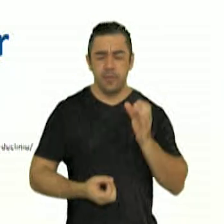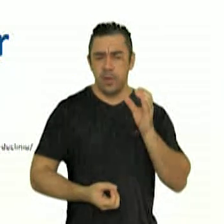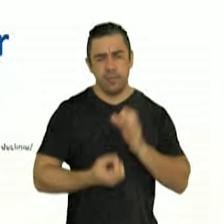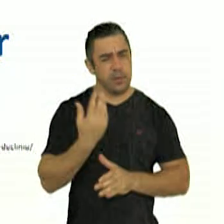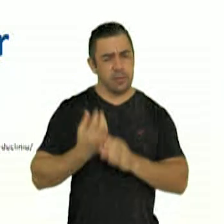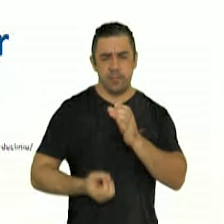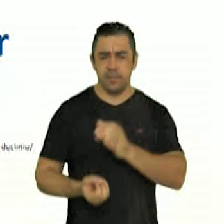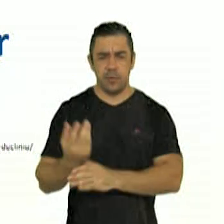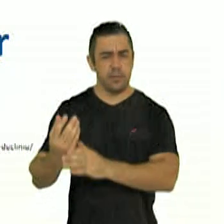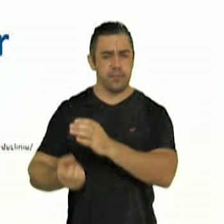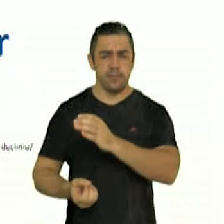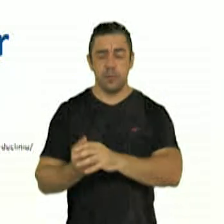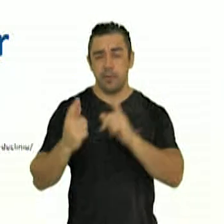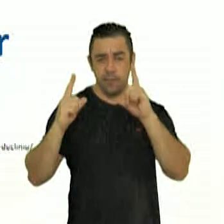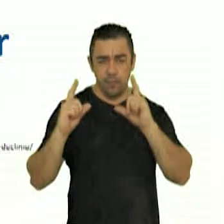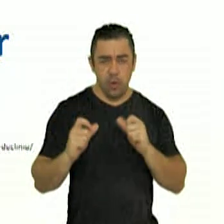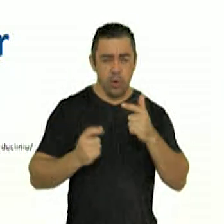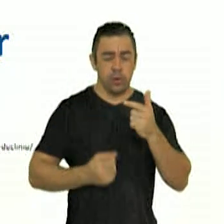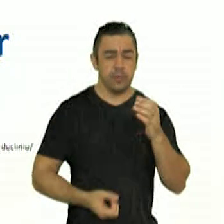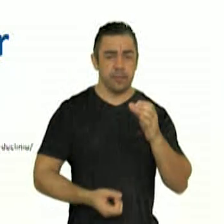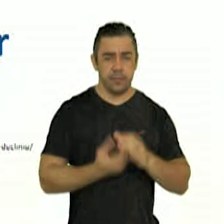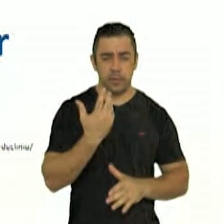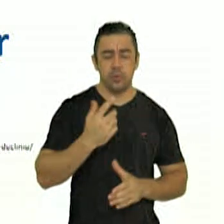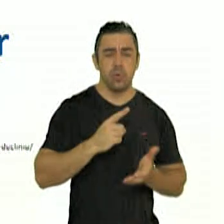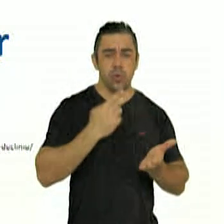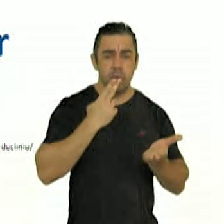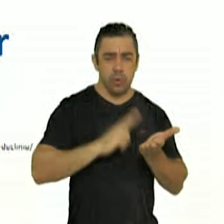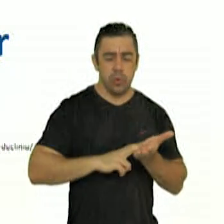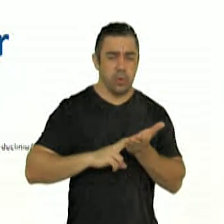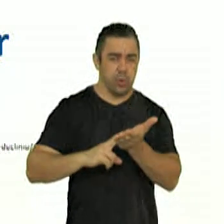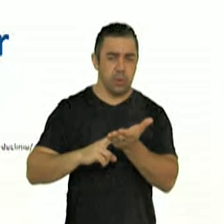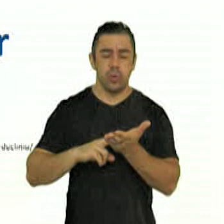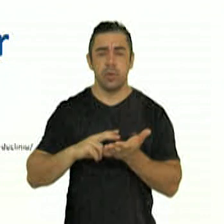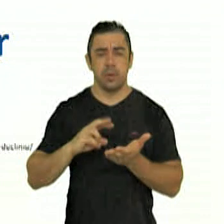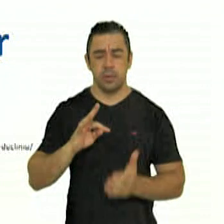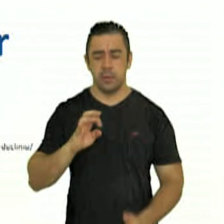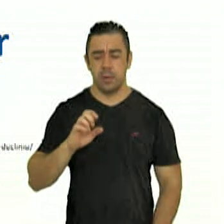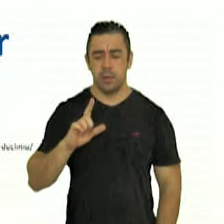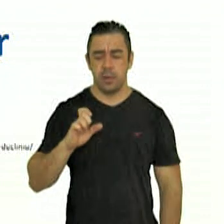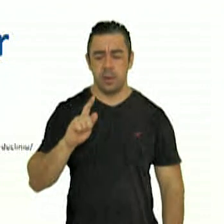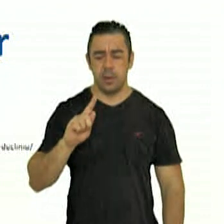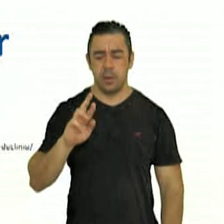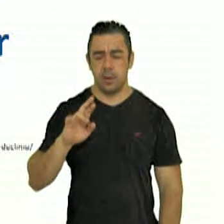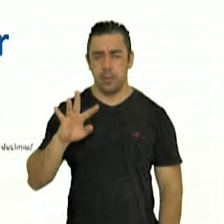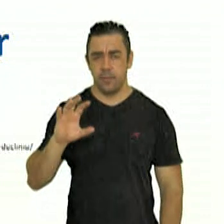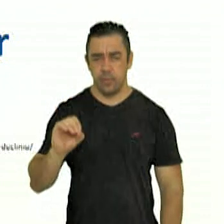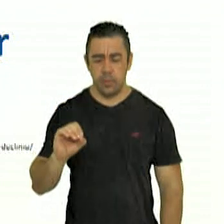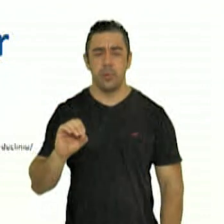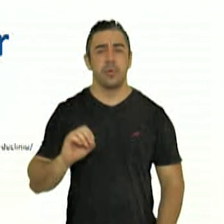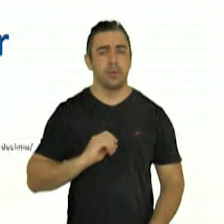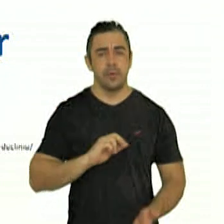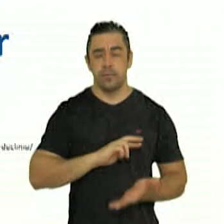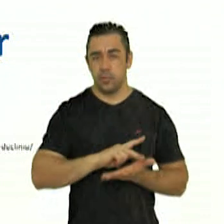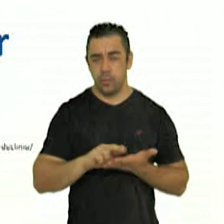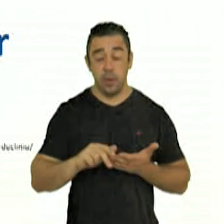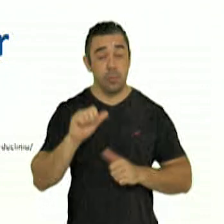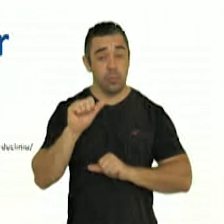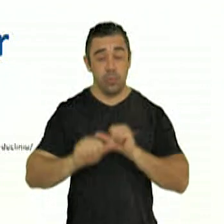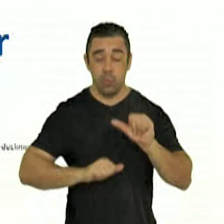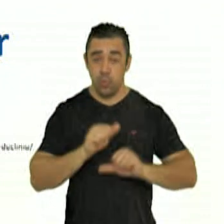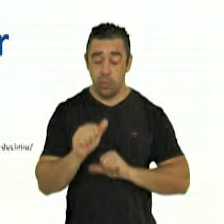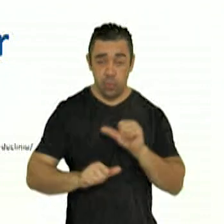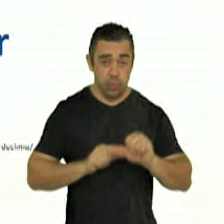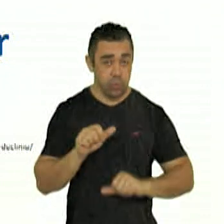fotografia, então diversas invenções aí durante a segunda revolução industrial, o que acaba modificando o